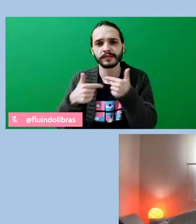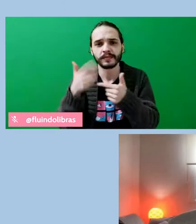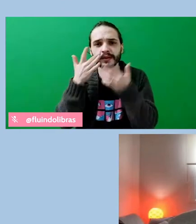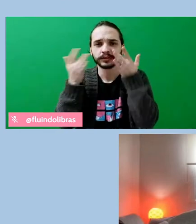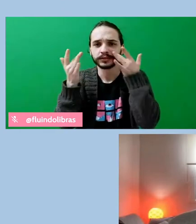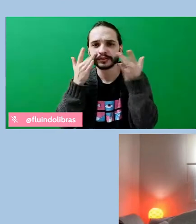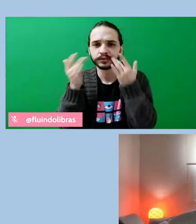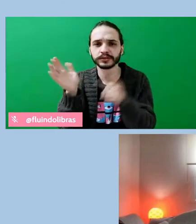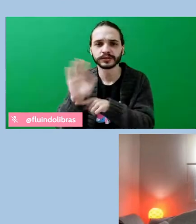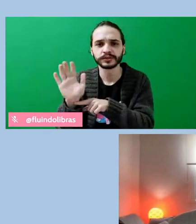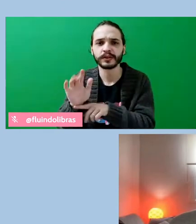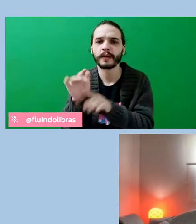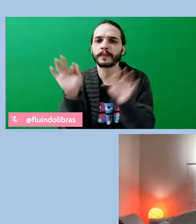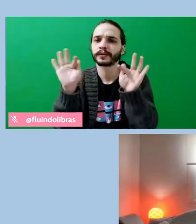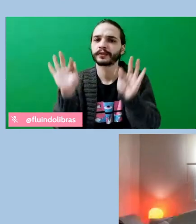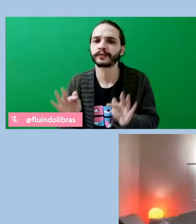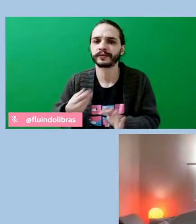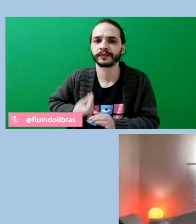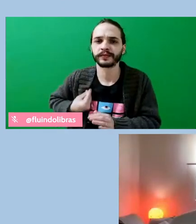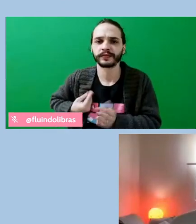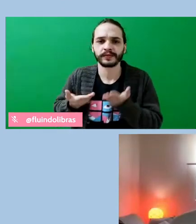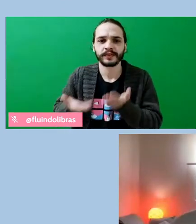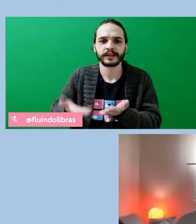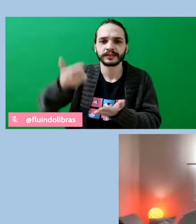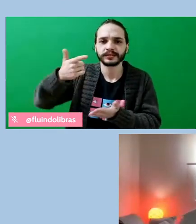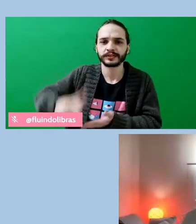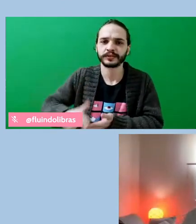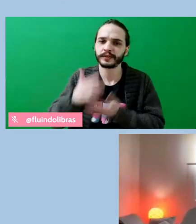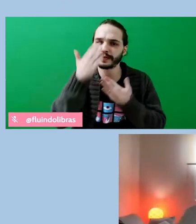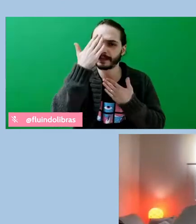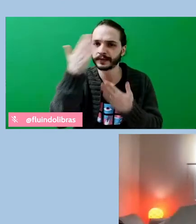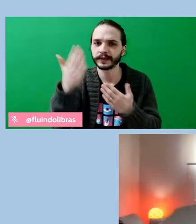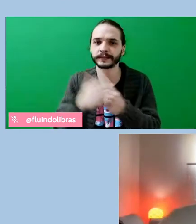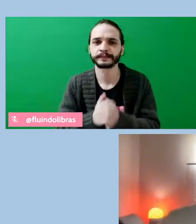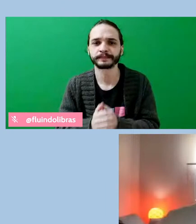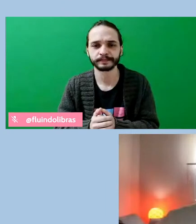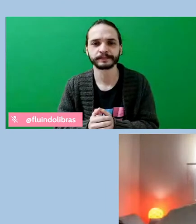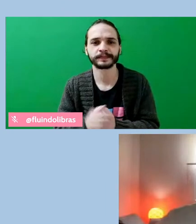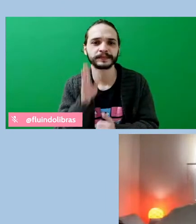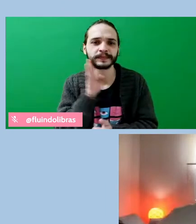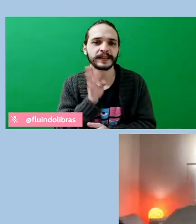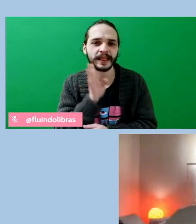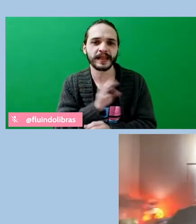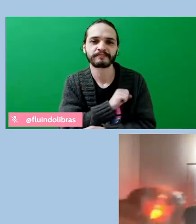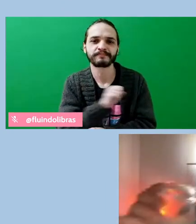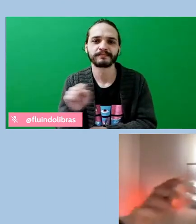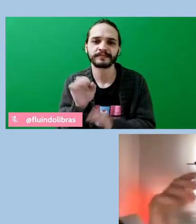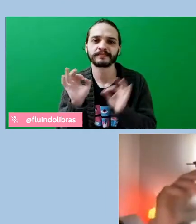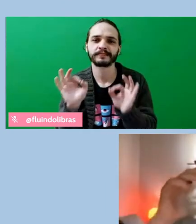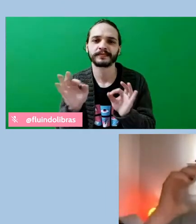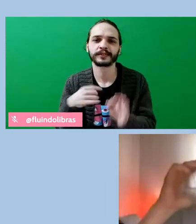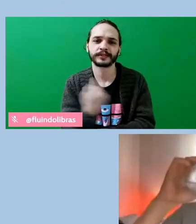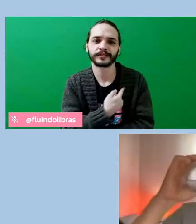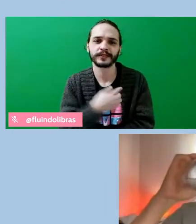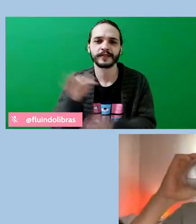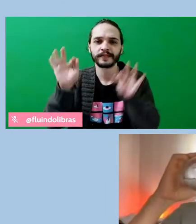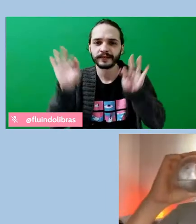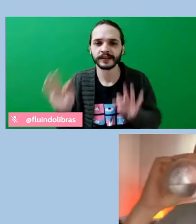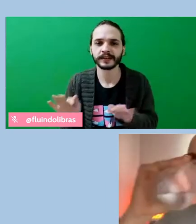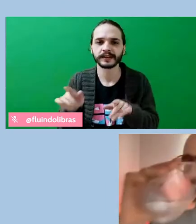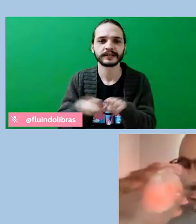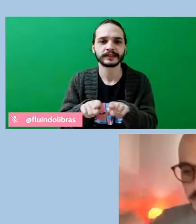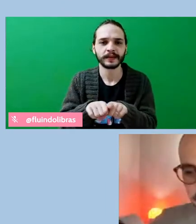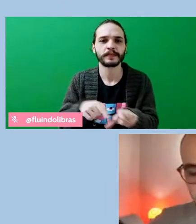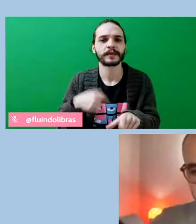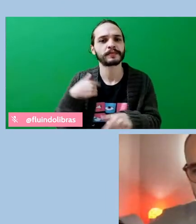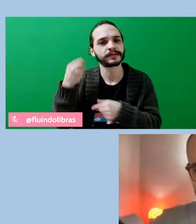A gente está muito feliz de estar aqui de novo, Sônia. Obrigado. Que legal. Que legal, que legal, bacana. A gente também está muito feliz. É uma experiência